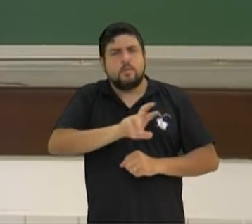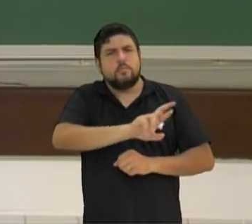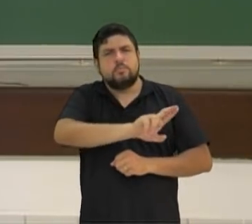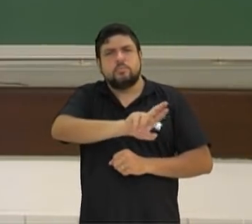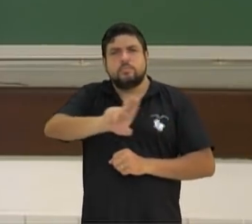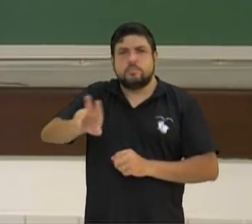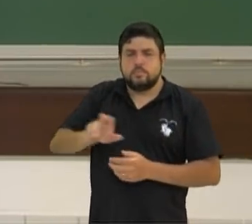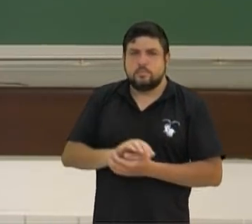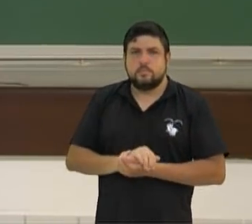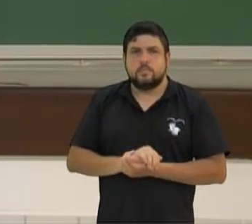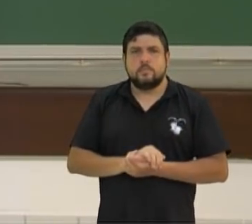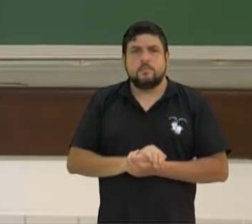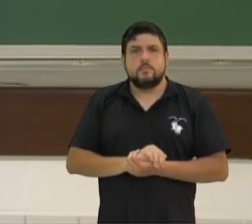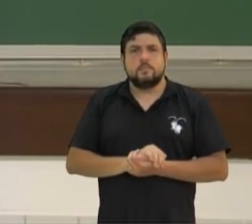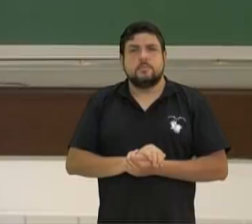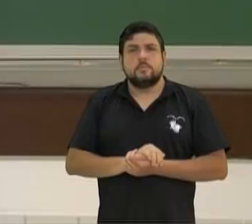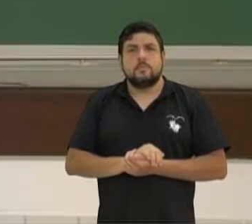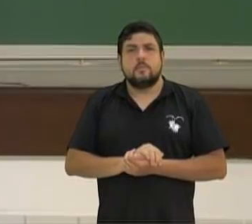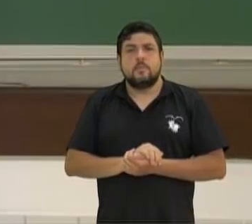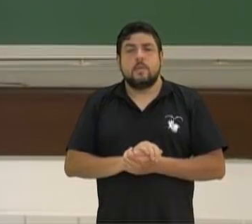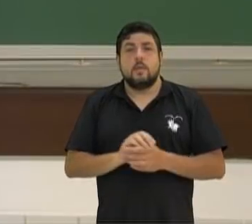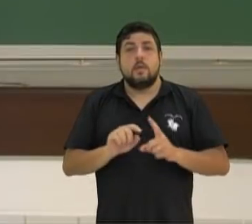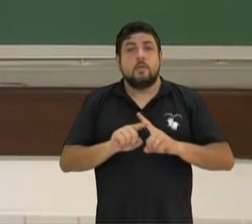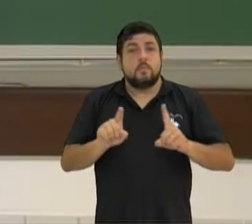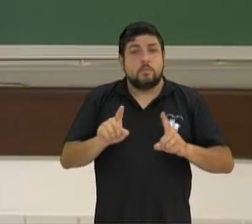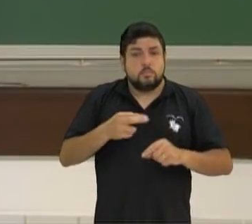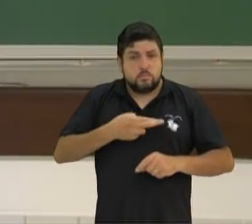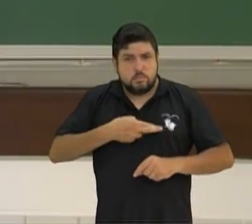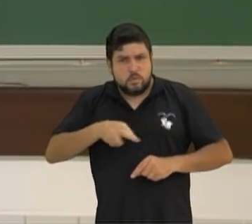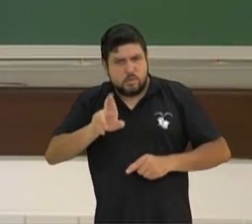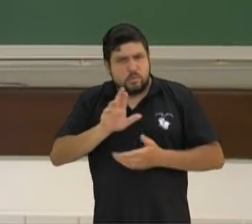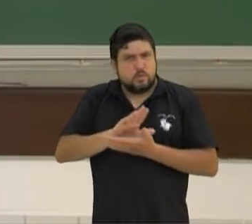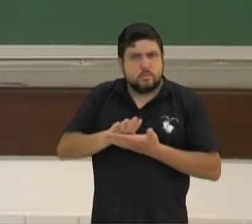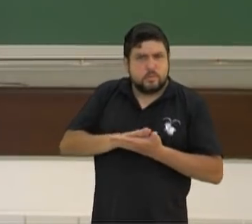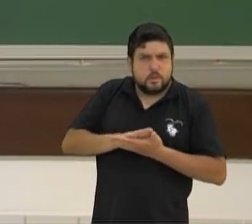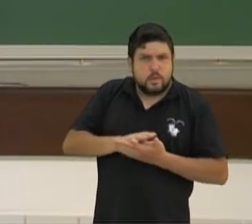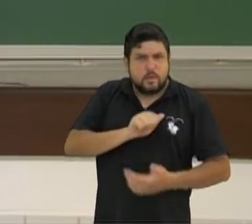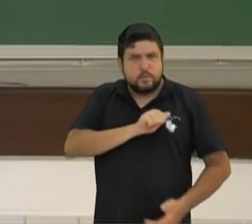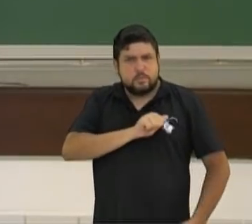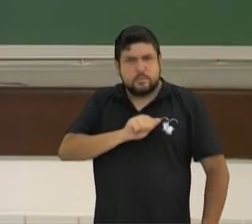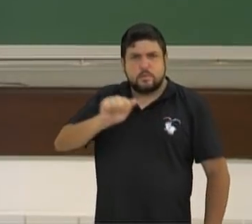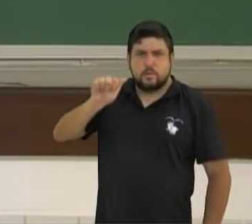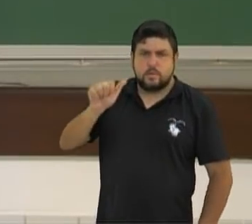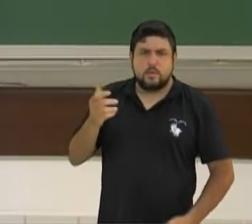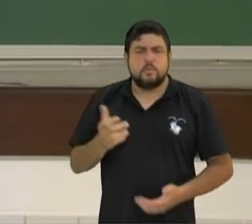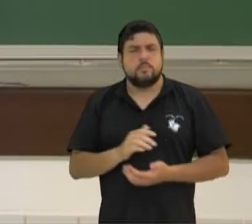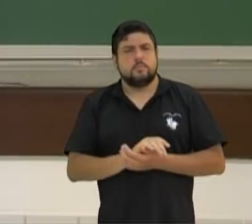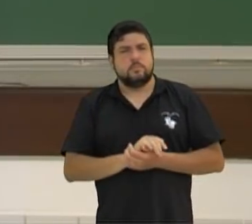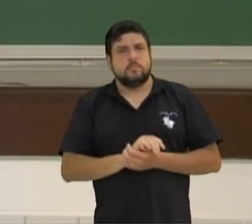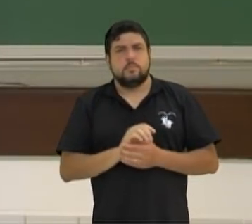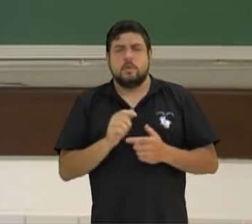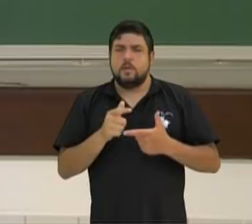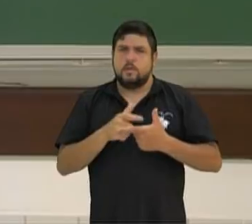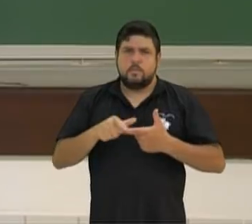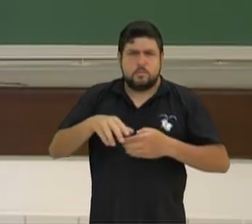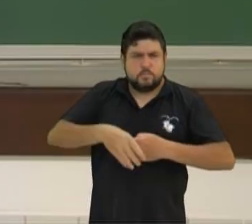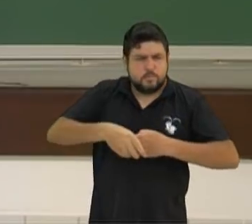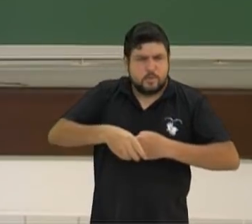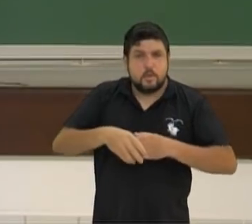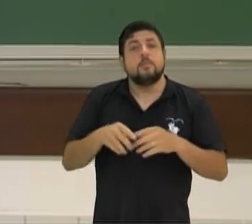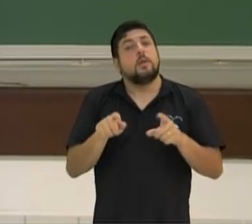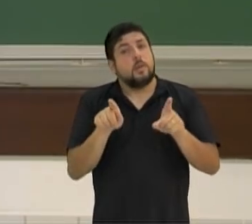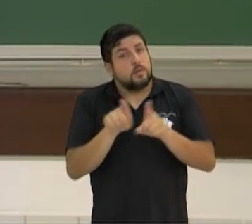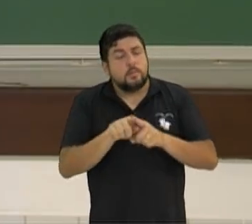indígenas. Mas quem não tem religião, e quem é ateu, quem é cético, eu não vou dar uma saudação, eu